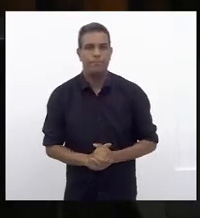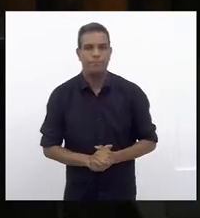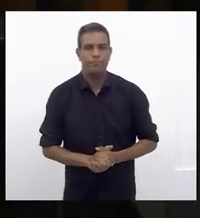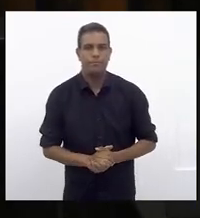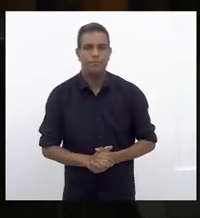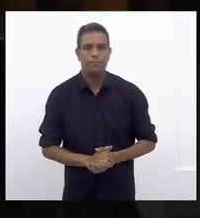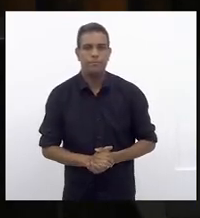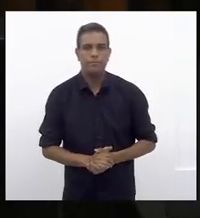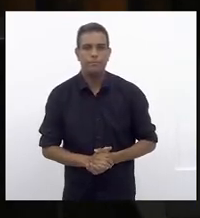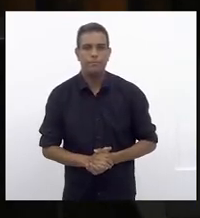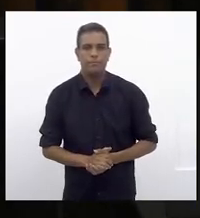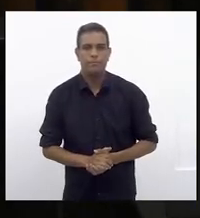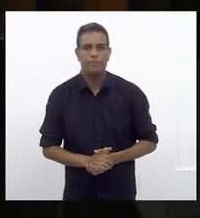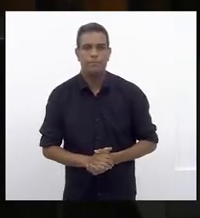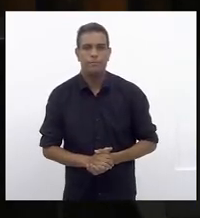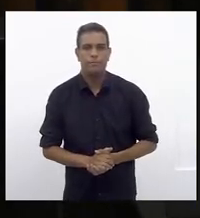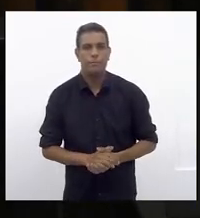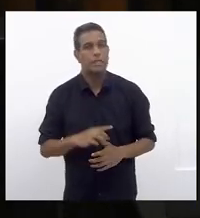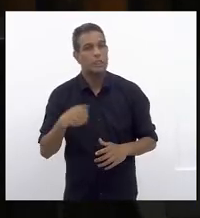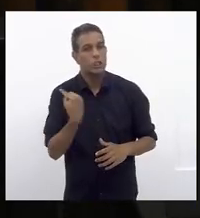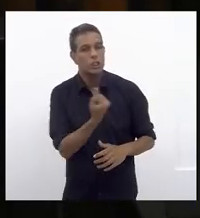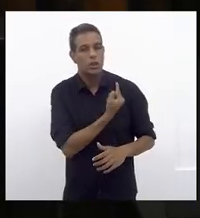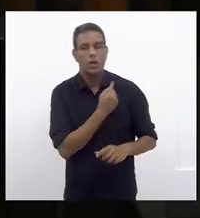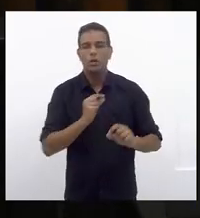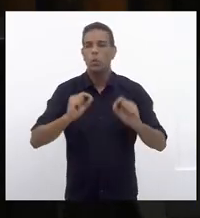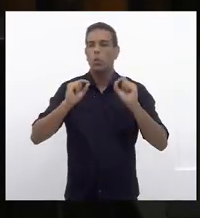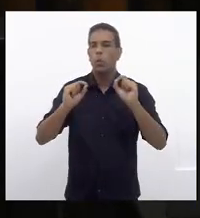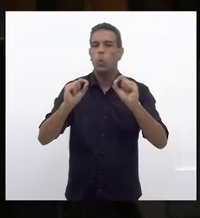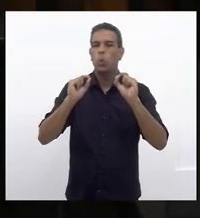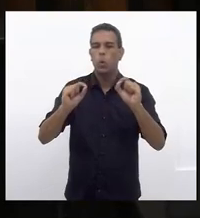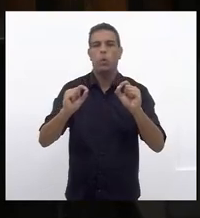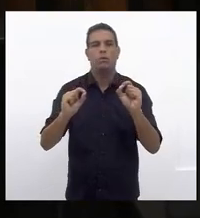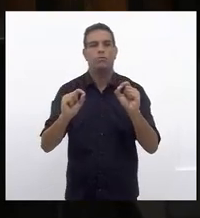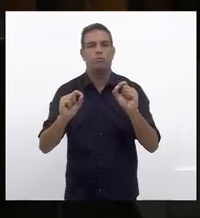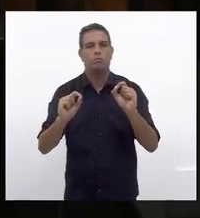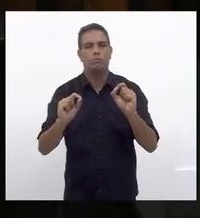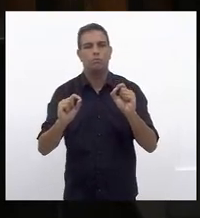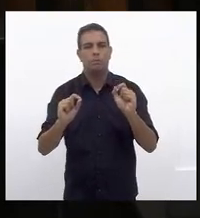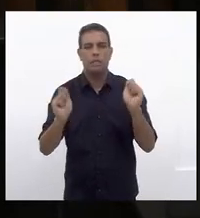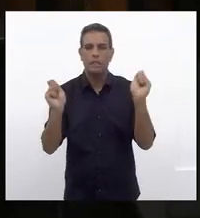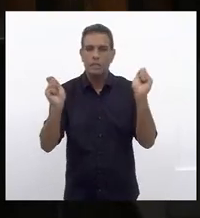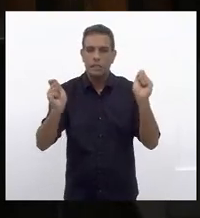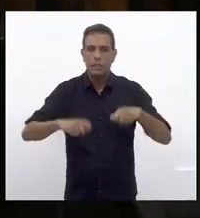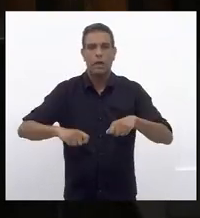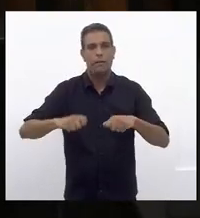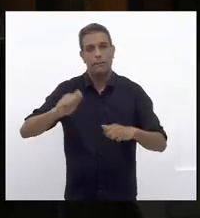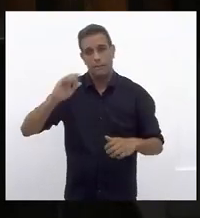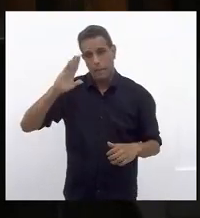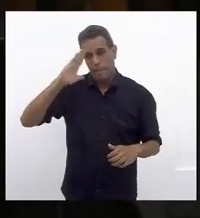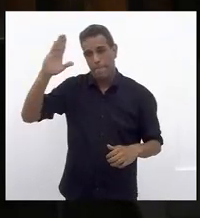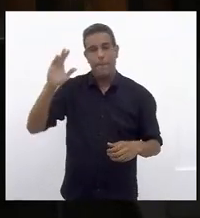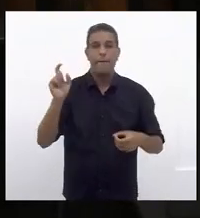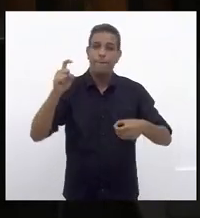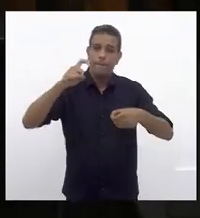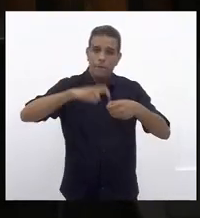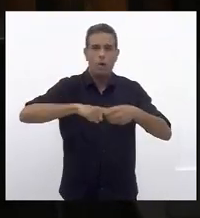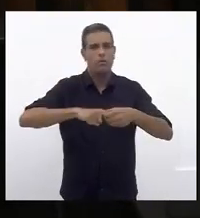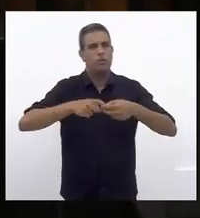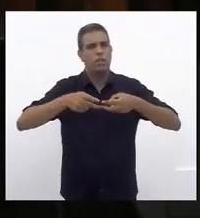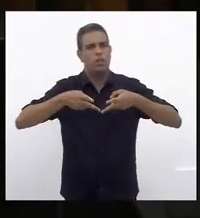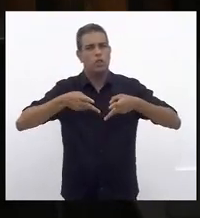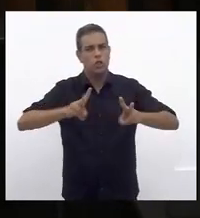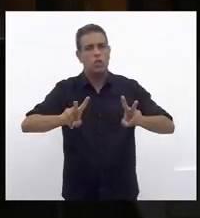Então, nós temos que considerar essa questão como fundamental. Volto a dizer.